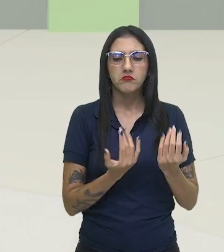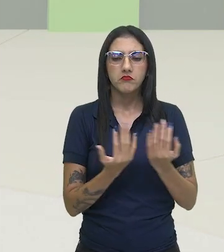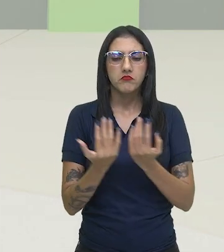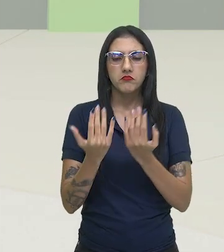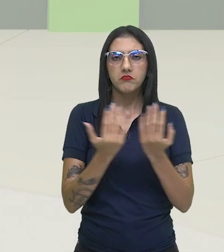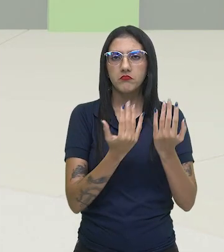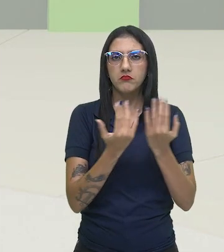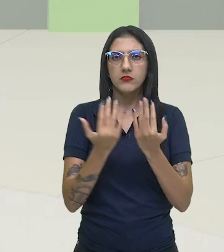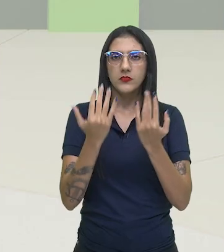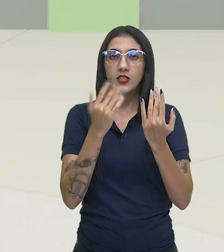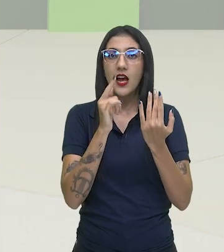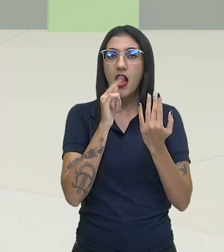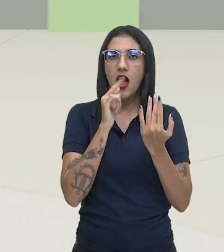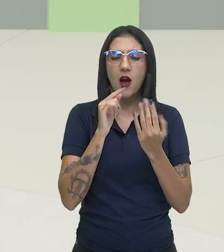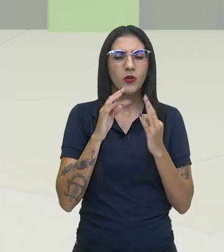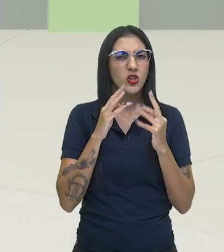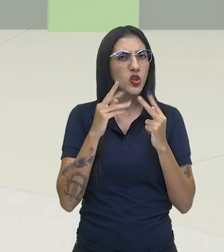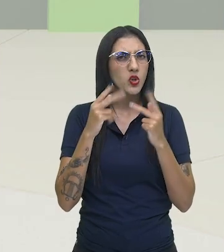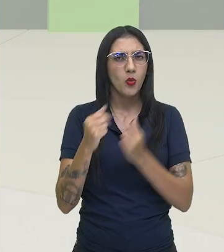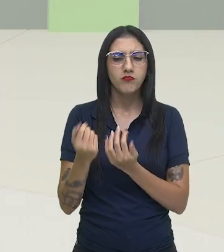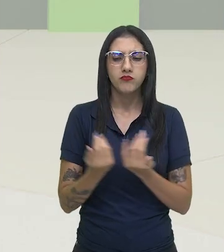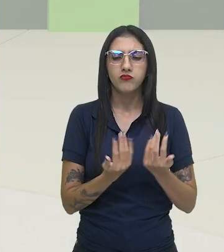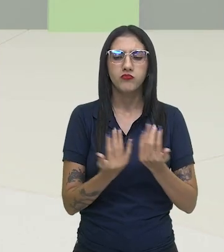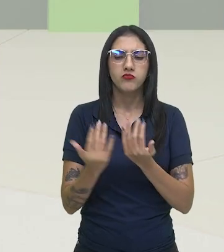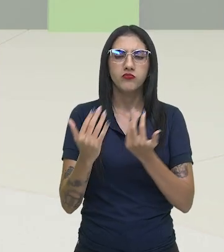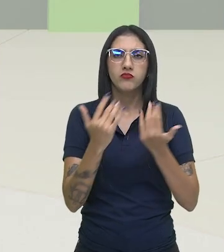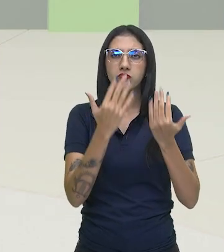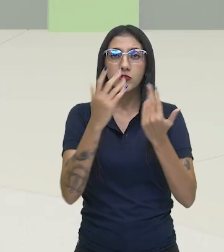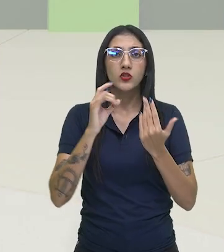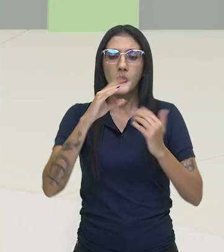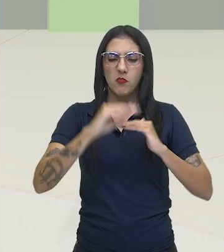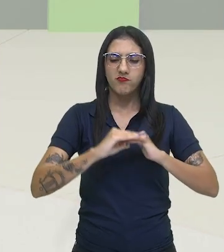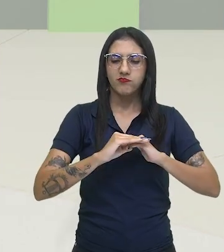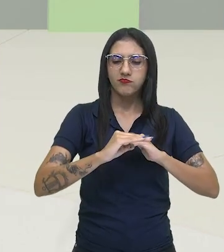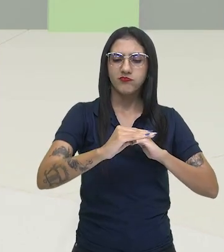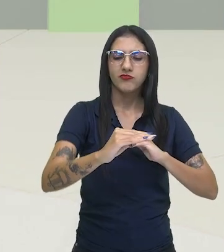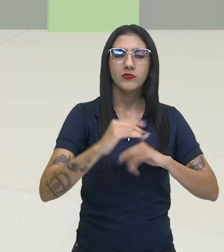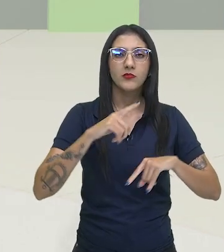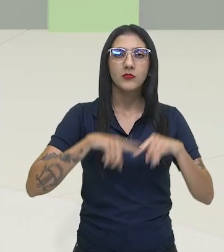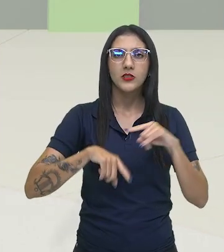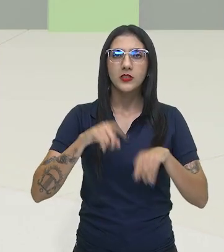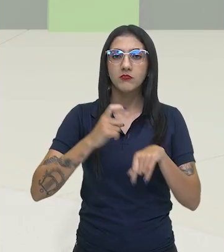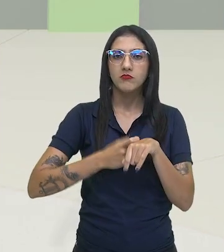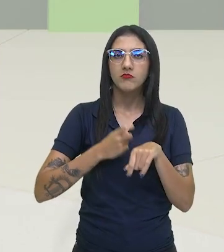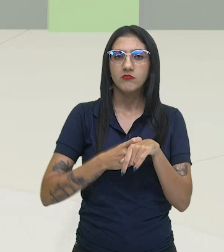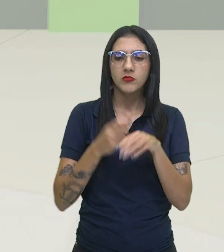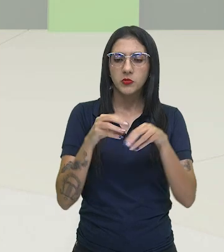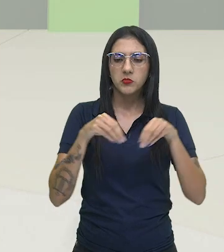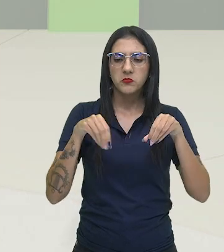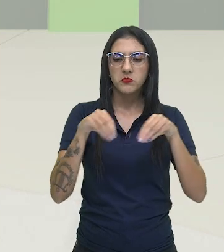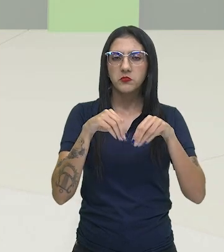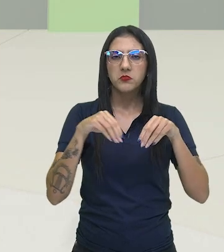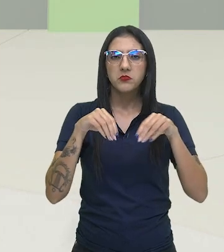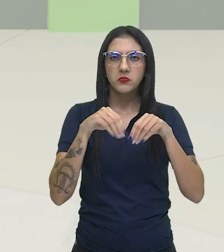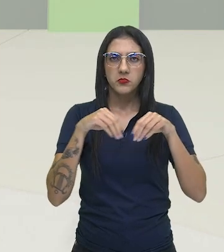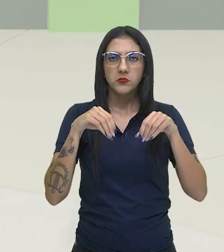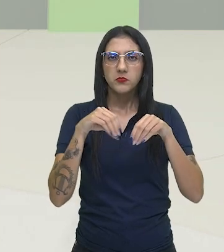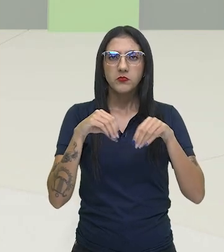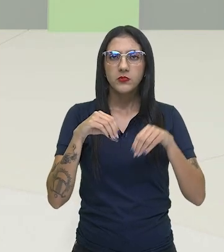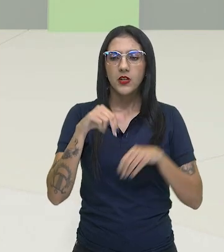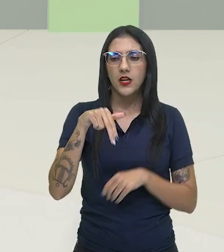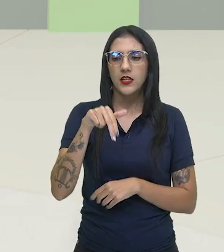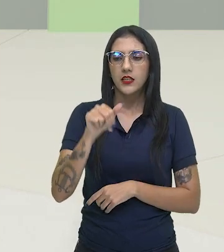evaporação, né? Deixa ali o líquido todo evaporar e aí permanece apenas o quê? O cloreto de sódio, que é o sal de